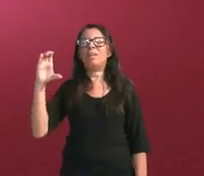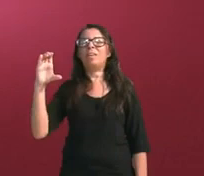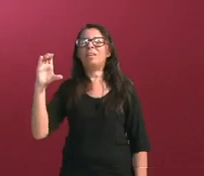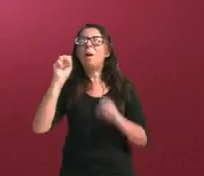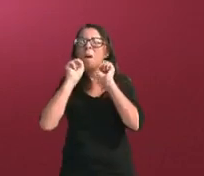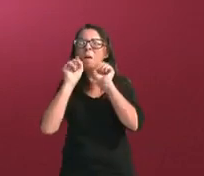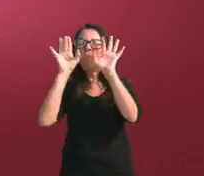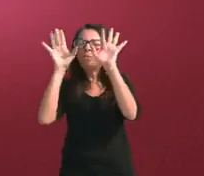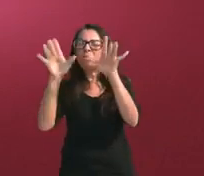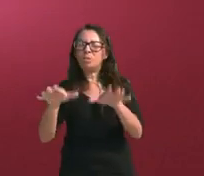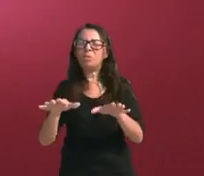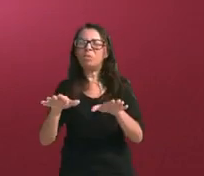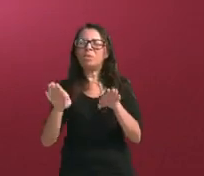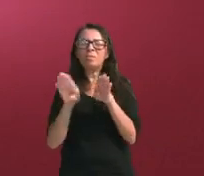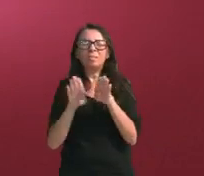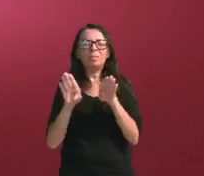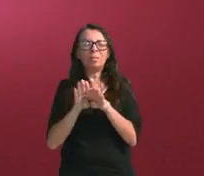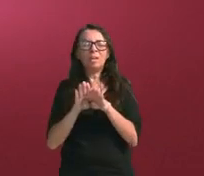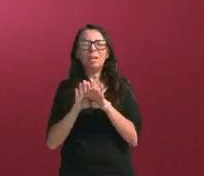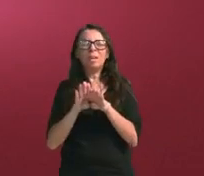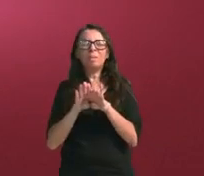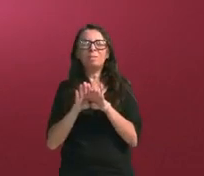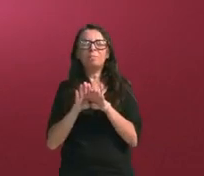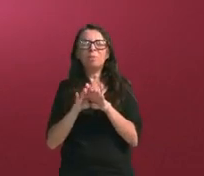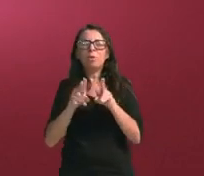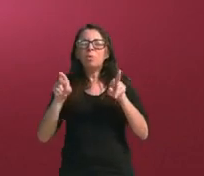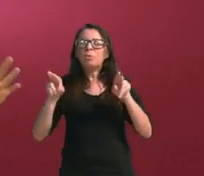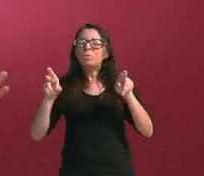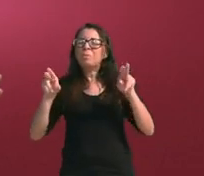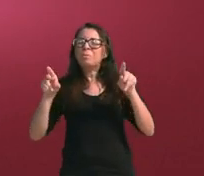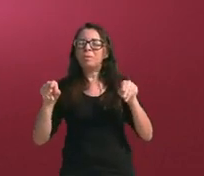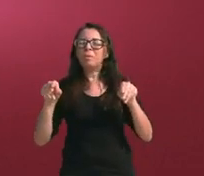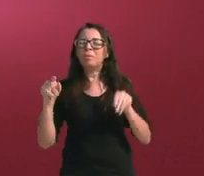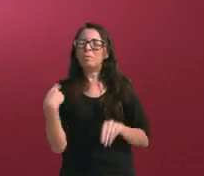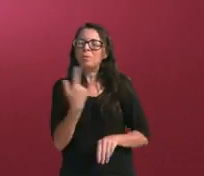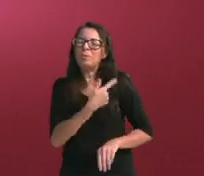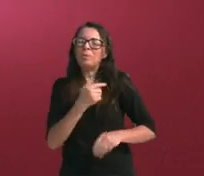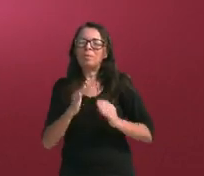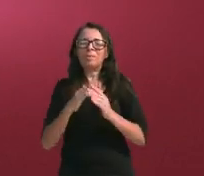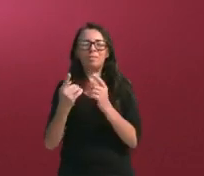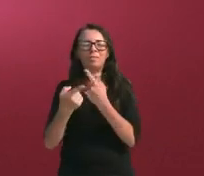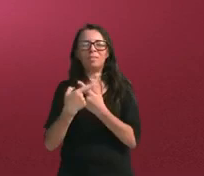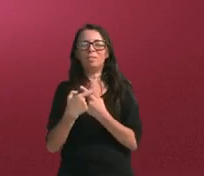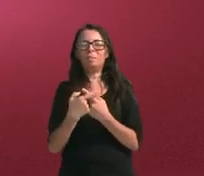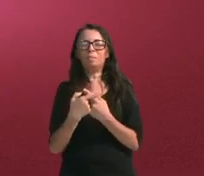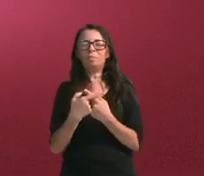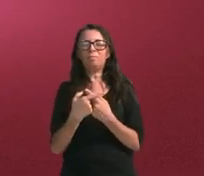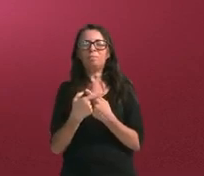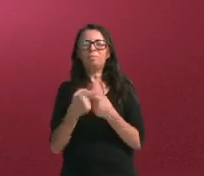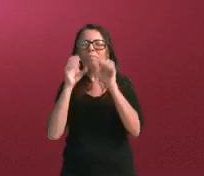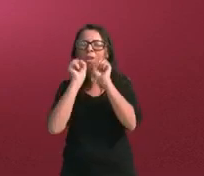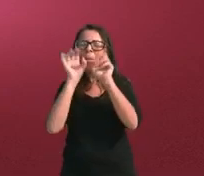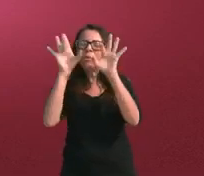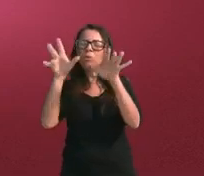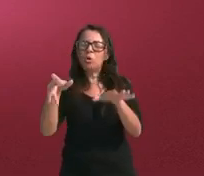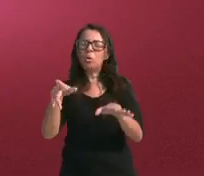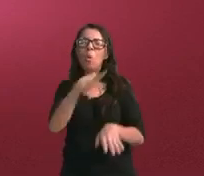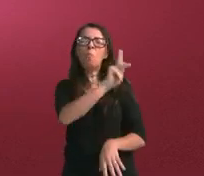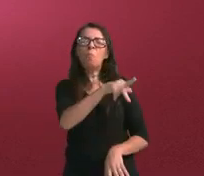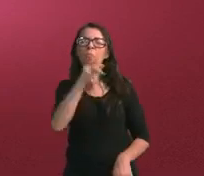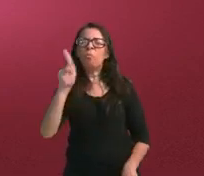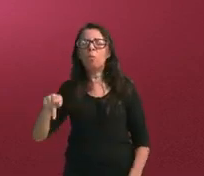abençoando, protegendo o Teu povo. Ó Deus Todo-Poderoso, e abençoa a cada família, Senhor, que está